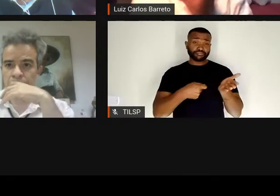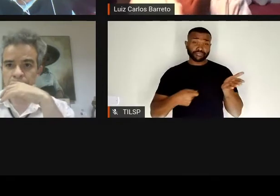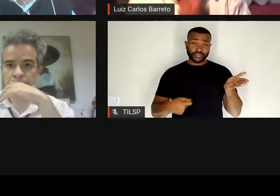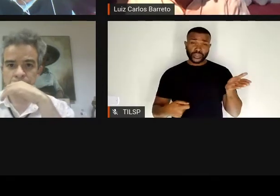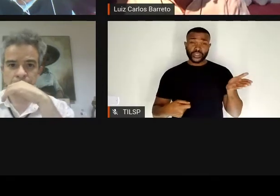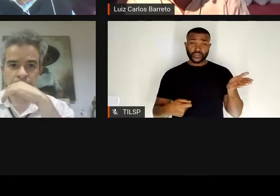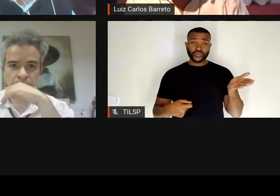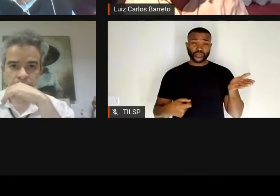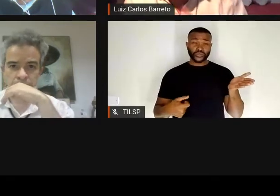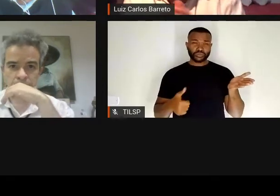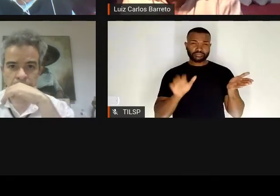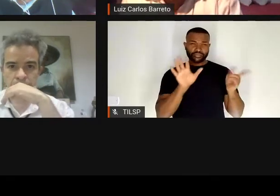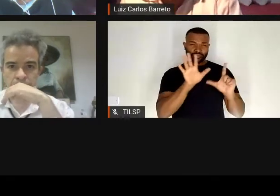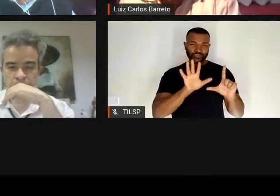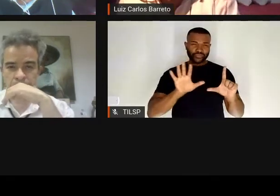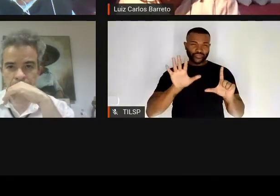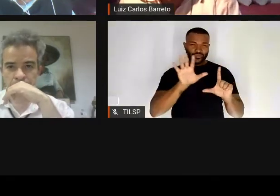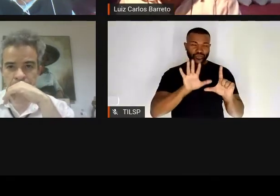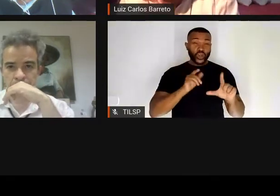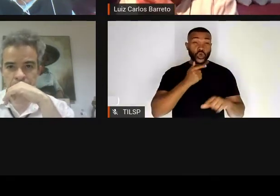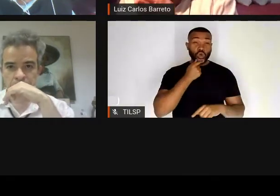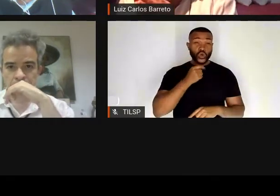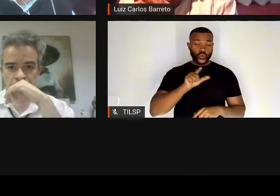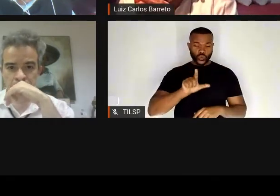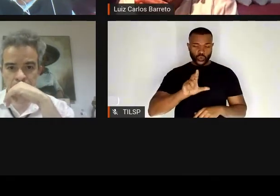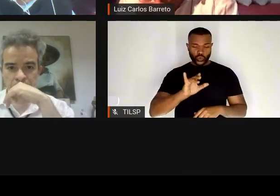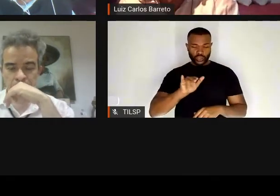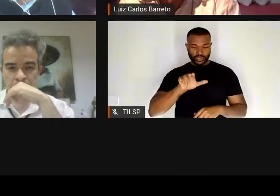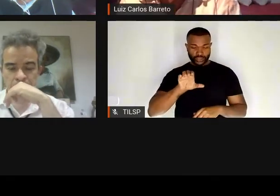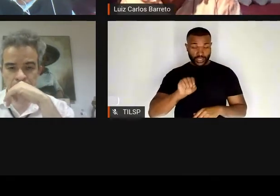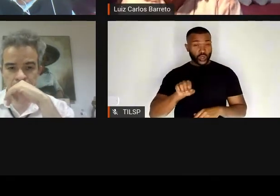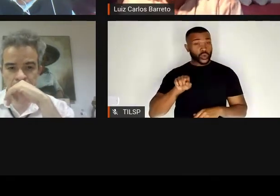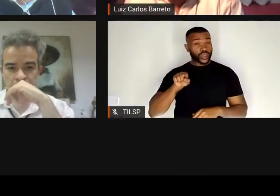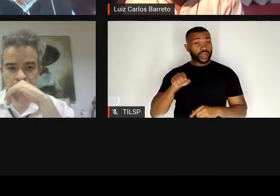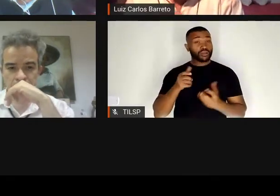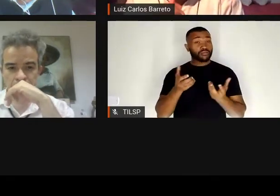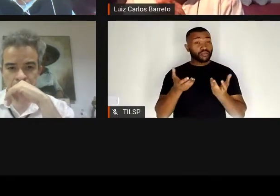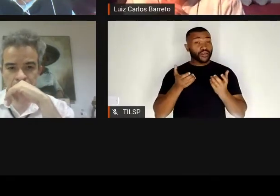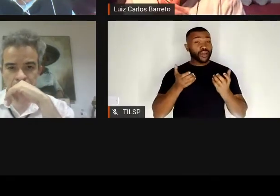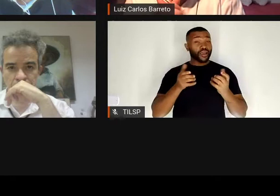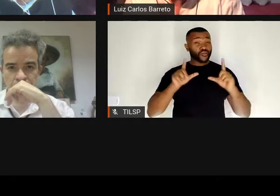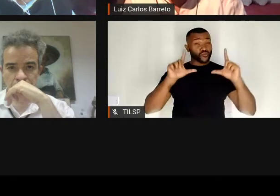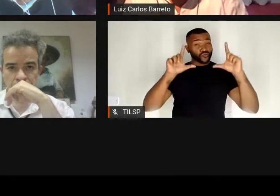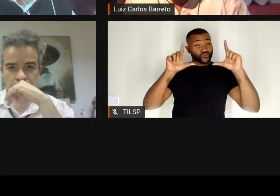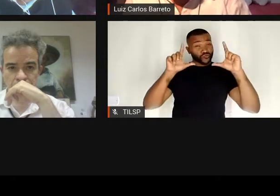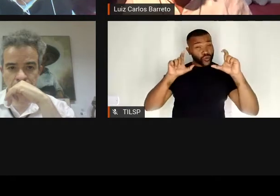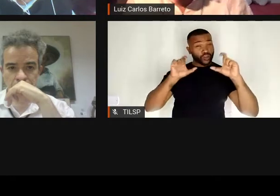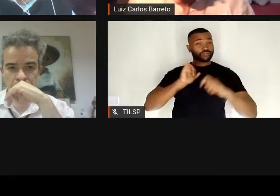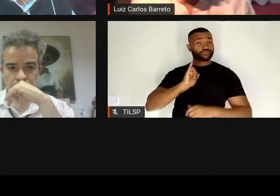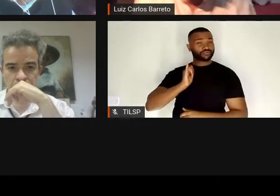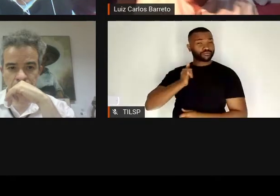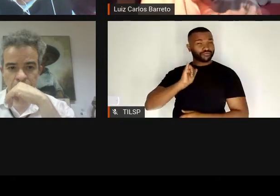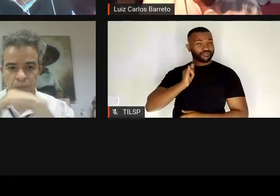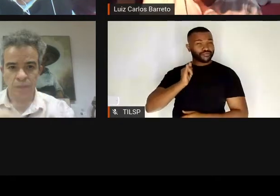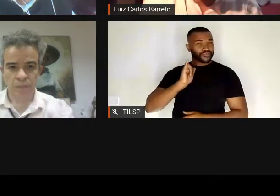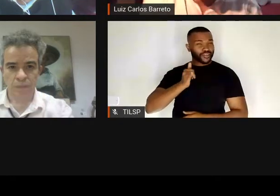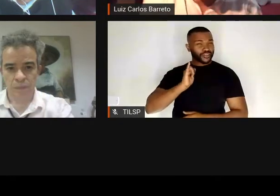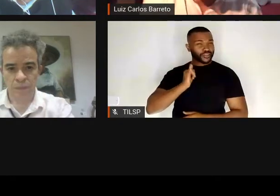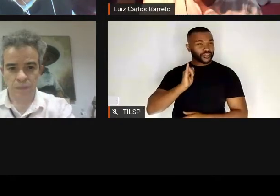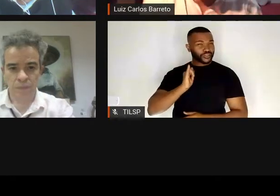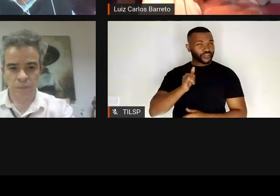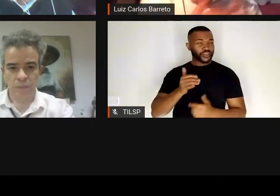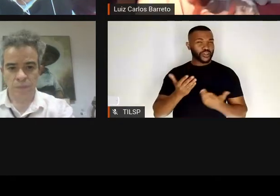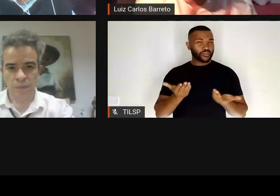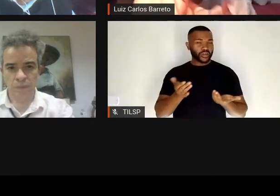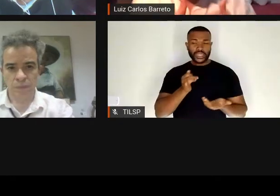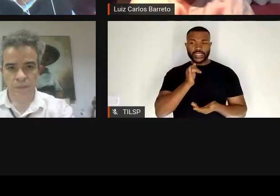o Luciano lutava pela fotografia narrativa. A fotografia não era apenas